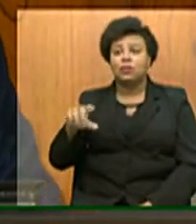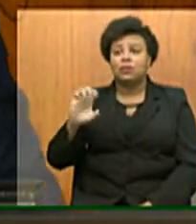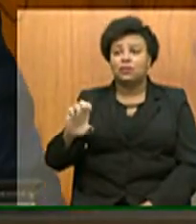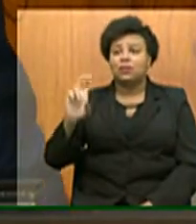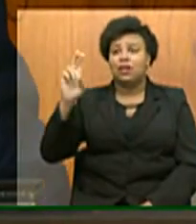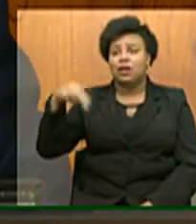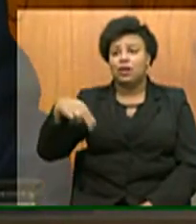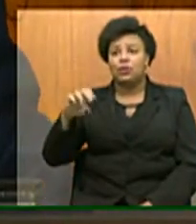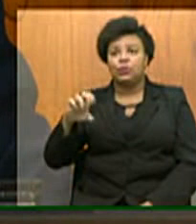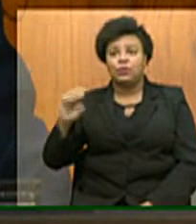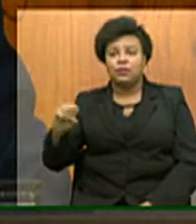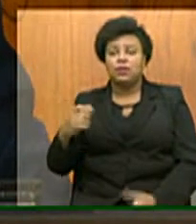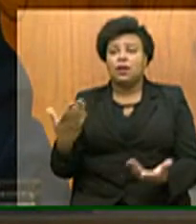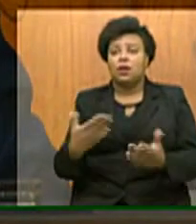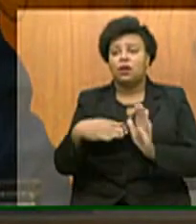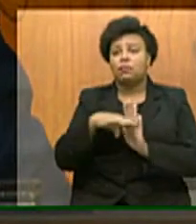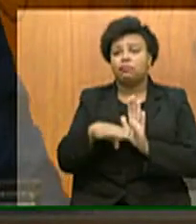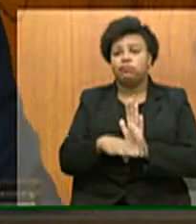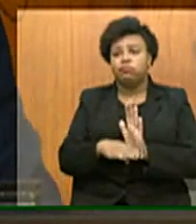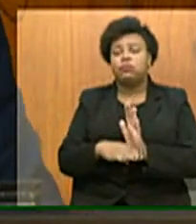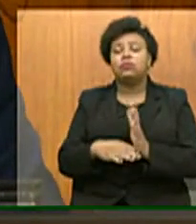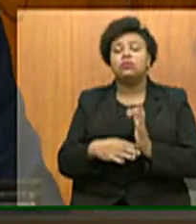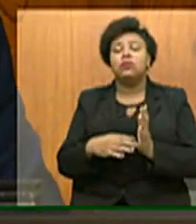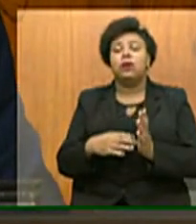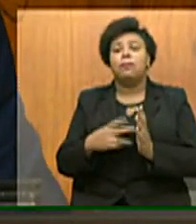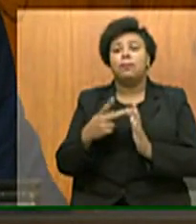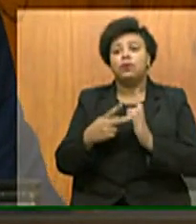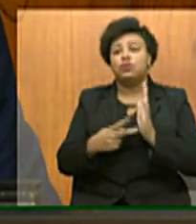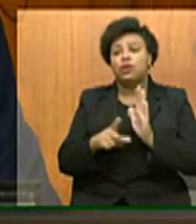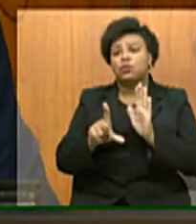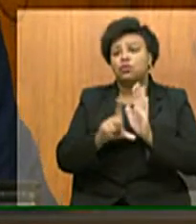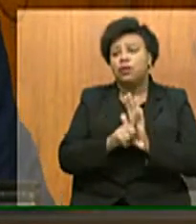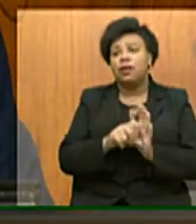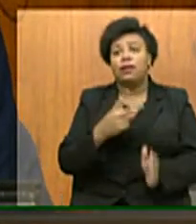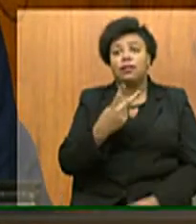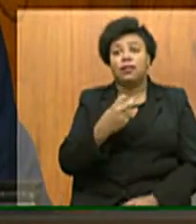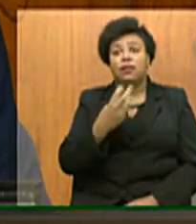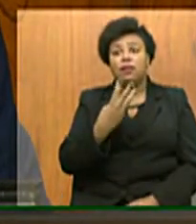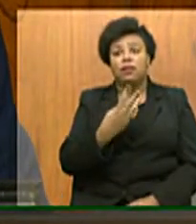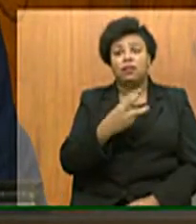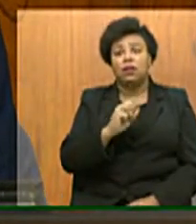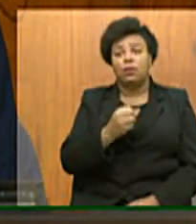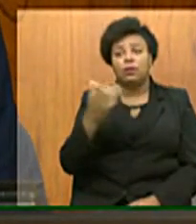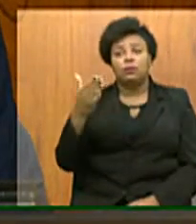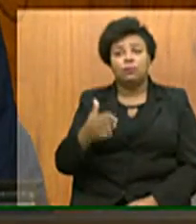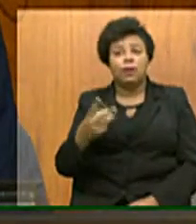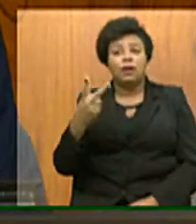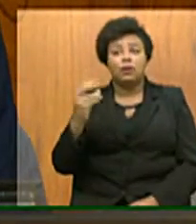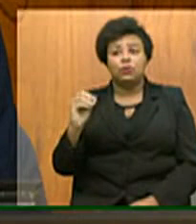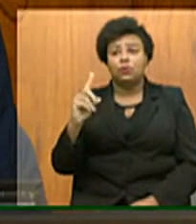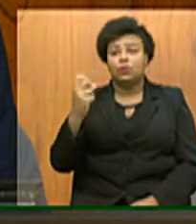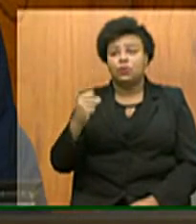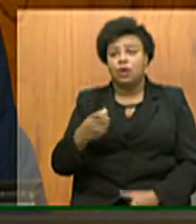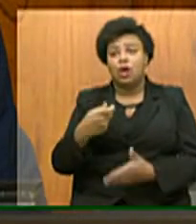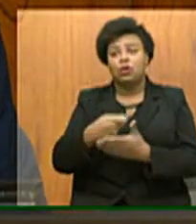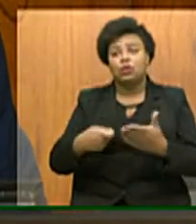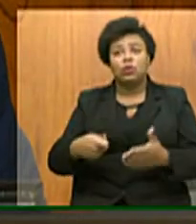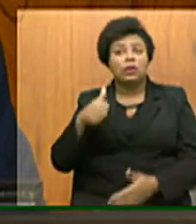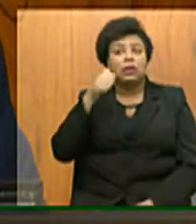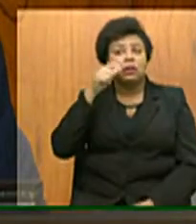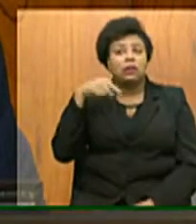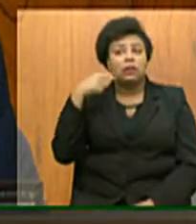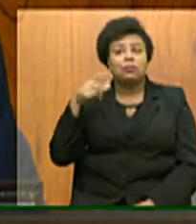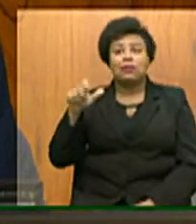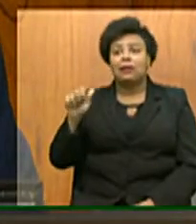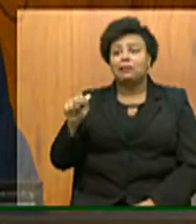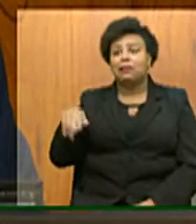Na ordem do dia, projeto de lei 38/2018, de autoria da deputada Anne Ortiz, que